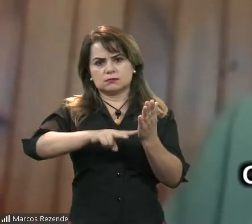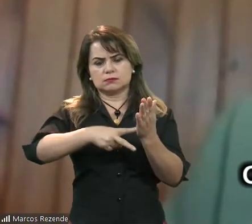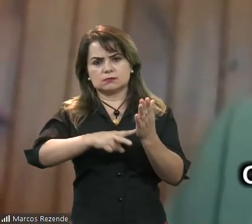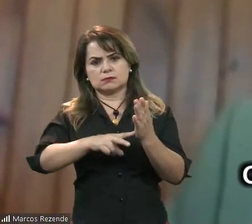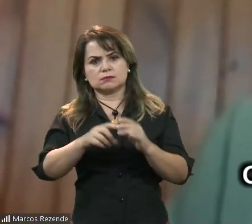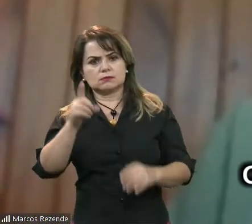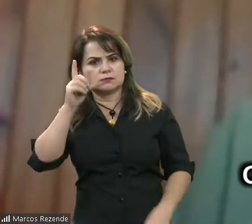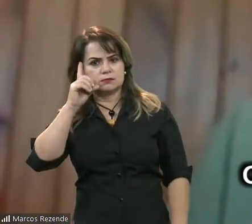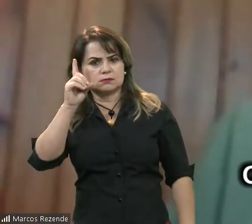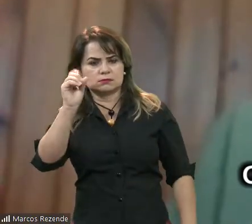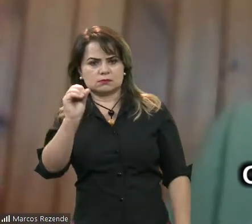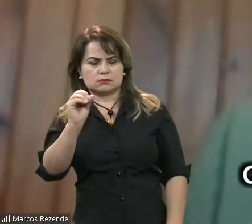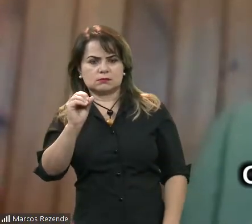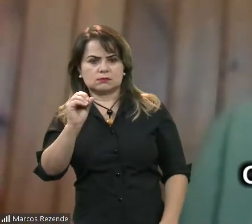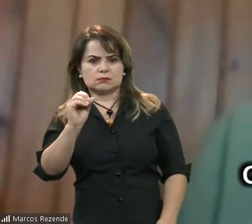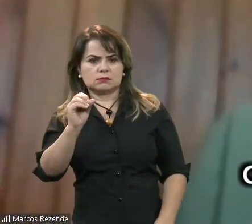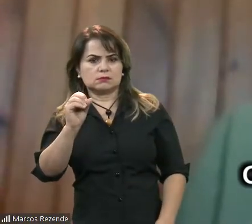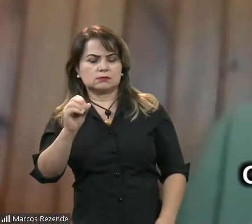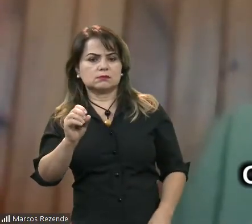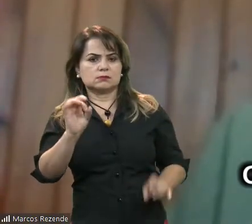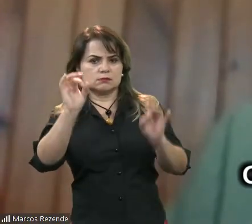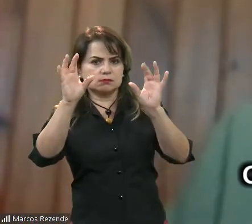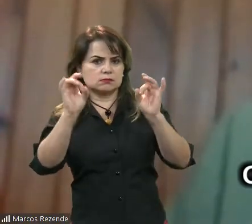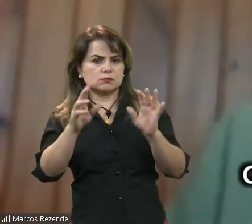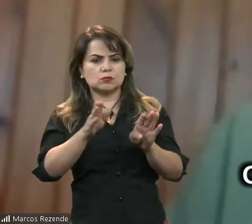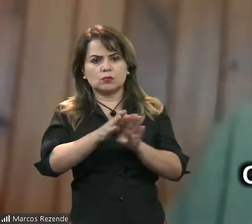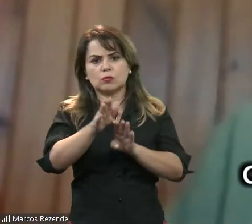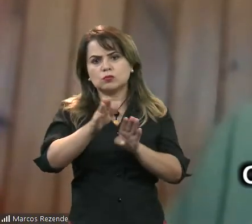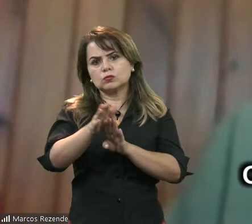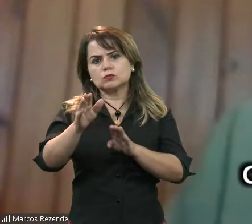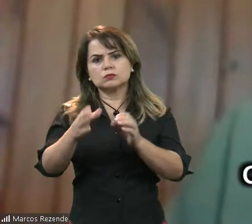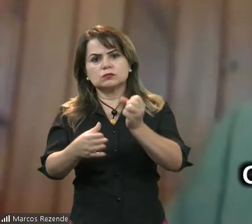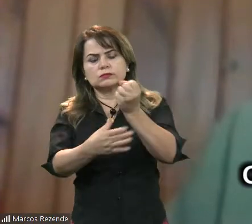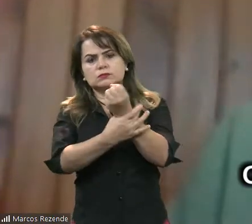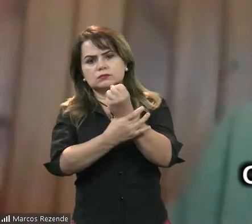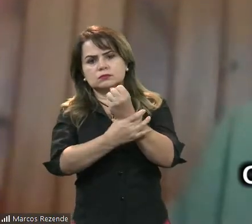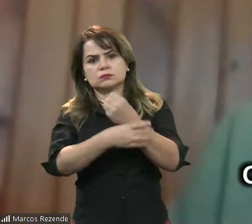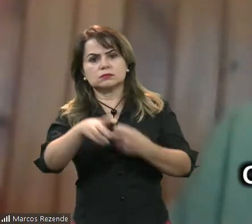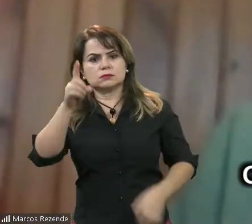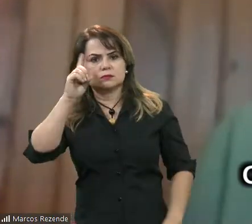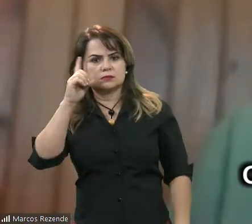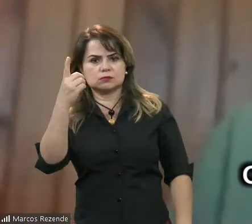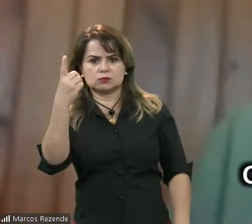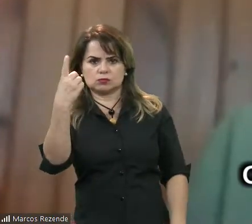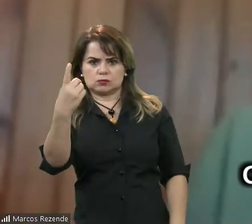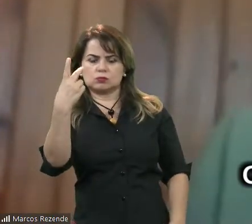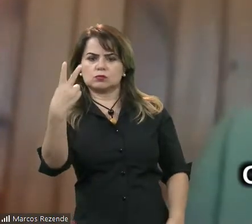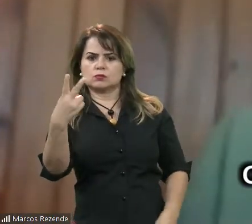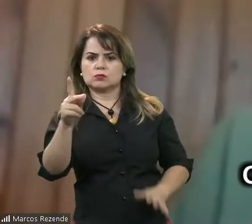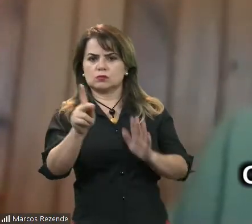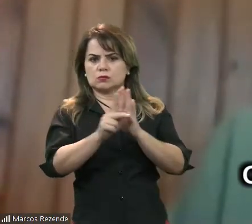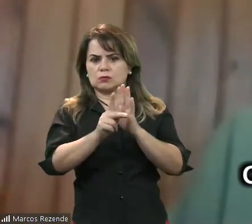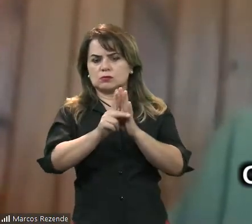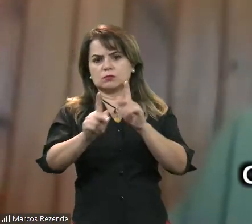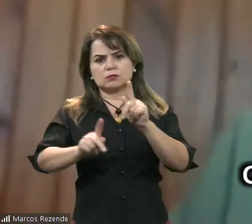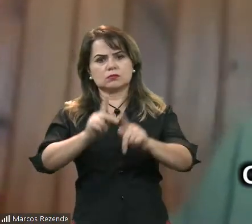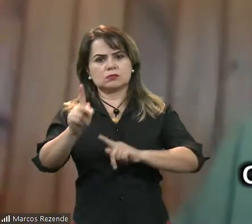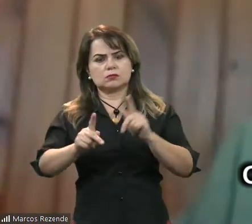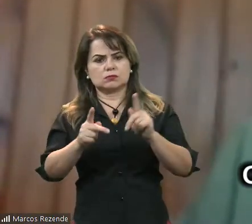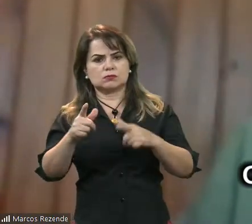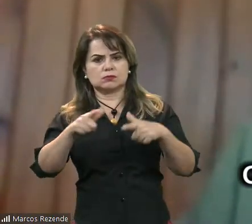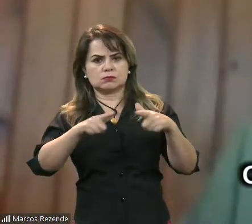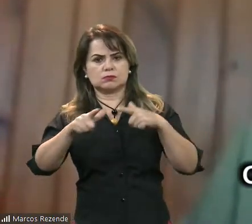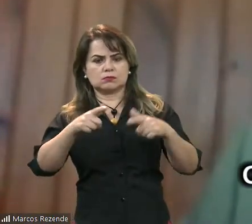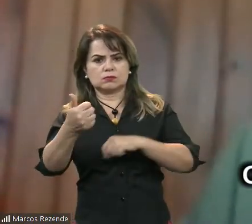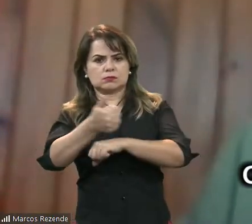Consegue, Conselho Comunitário de Segurança. No dia 12, o dia do trabalhador da saúde.